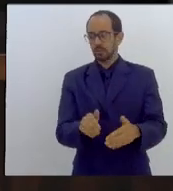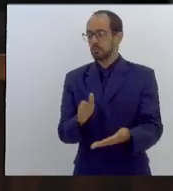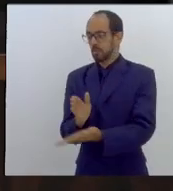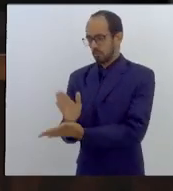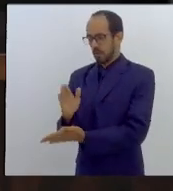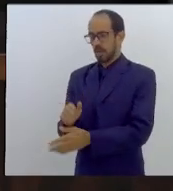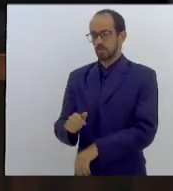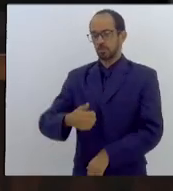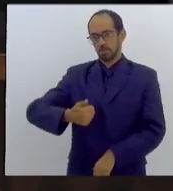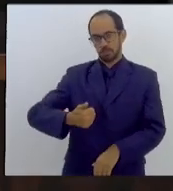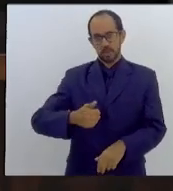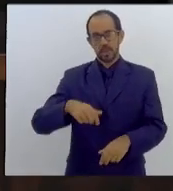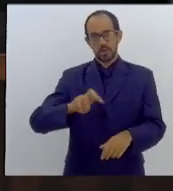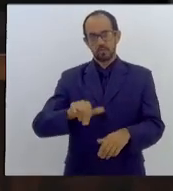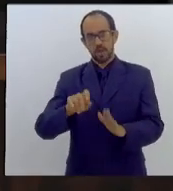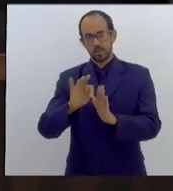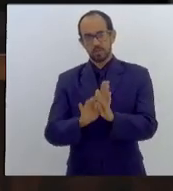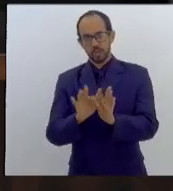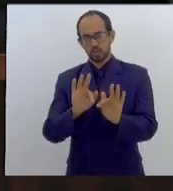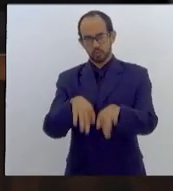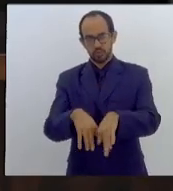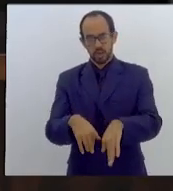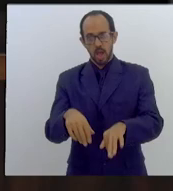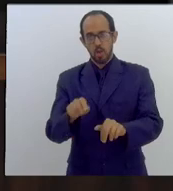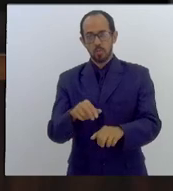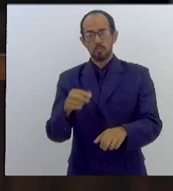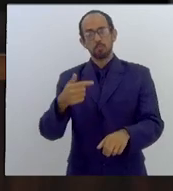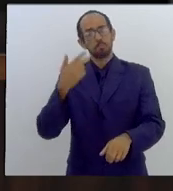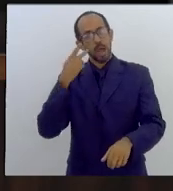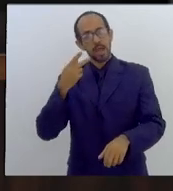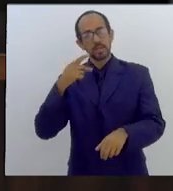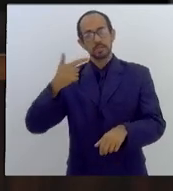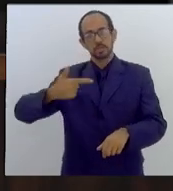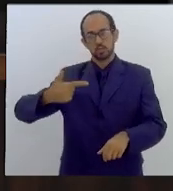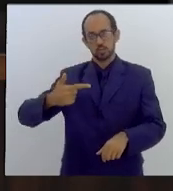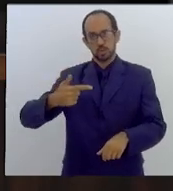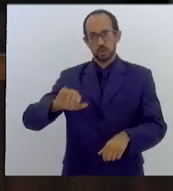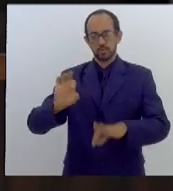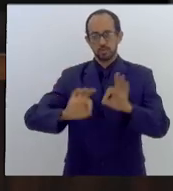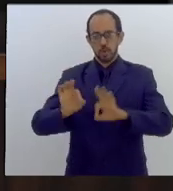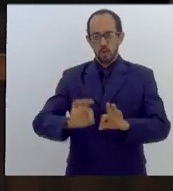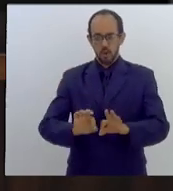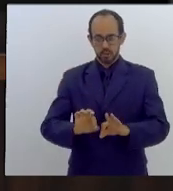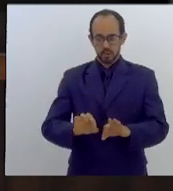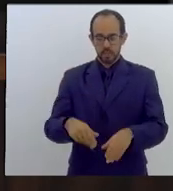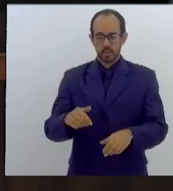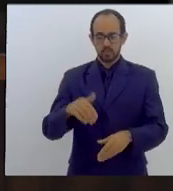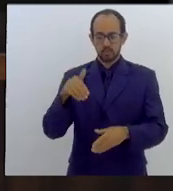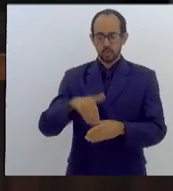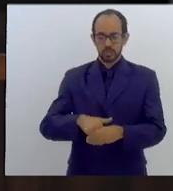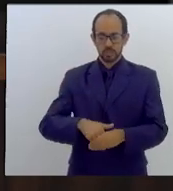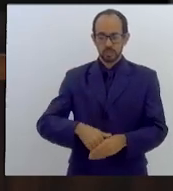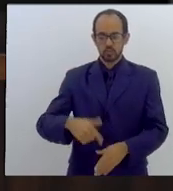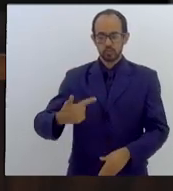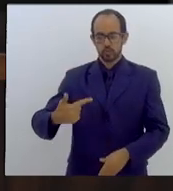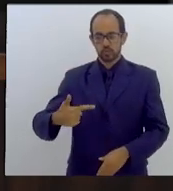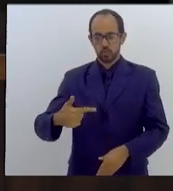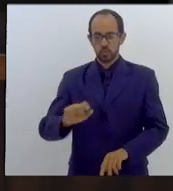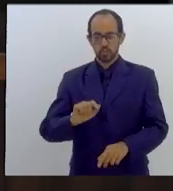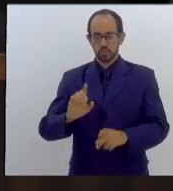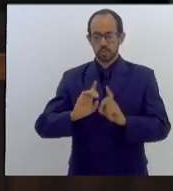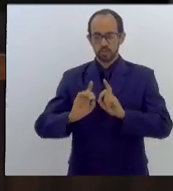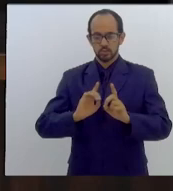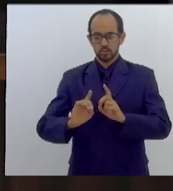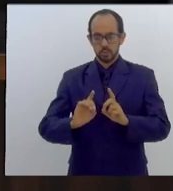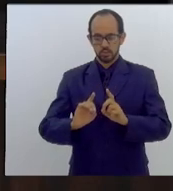aprovada em primeira, vai a redação do vencido para a segunda. Presidência, chama os trabalhos à ordem, tramitação ordinária, votação em segunda discussão, redação do vencido